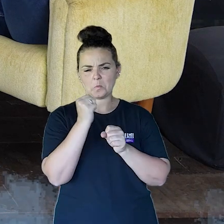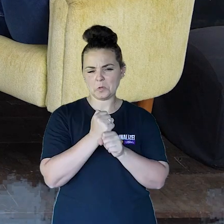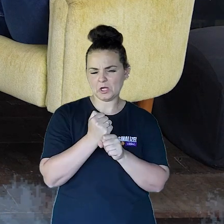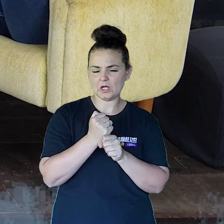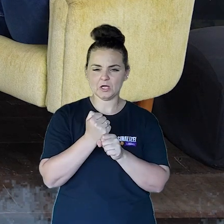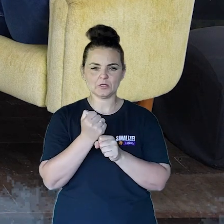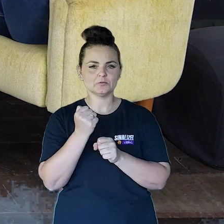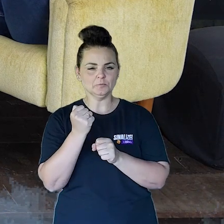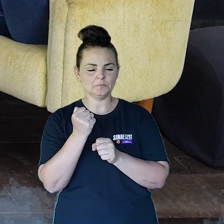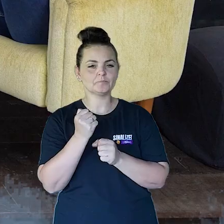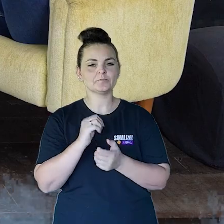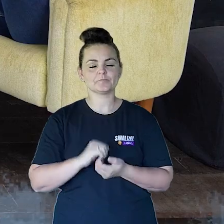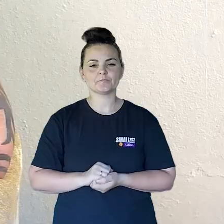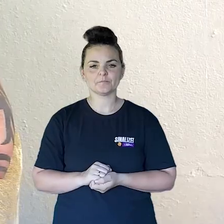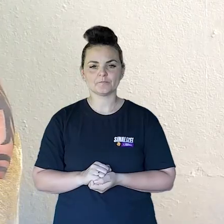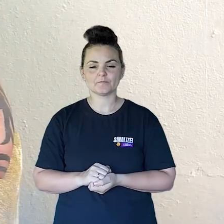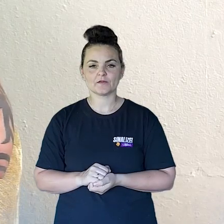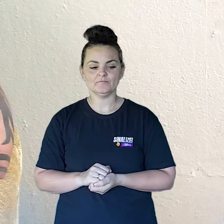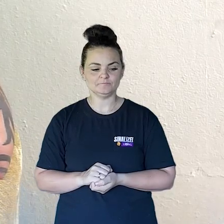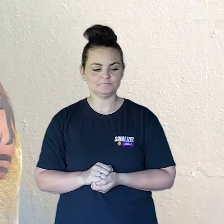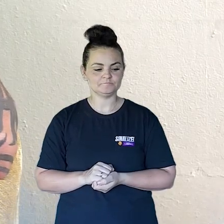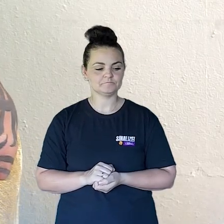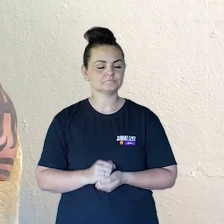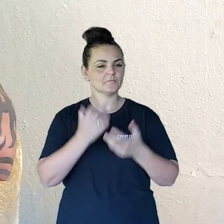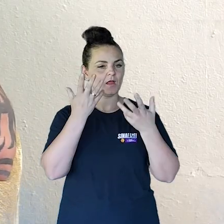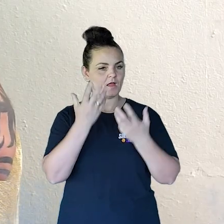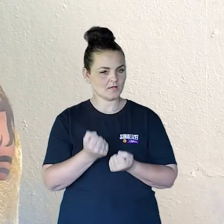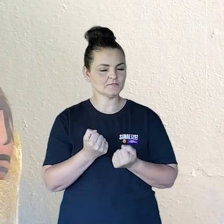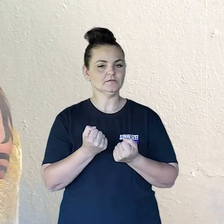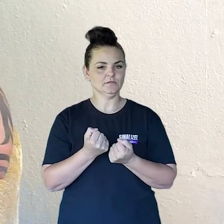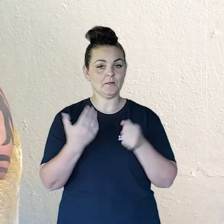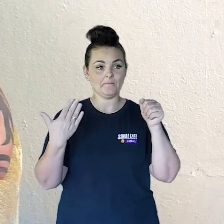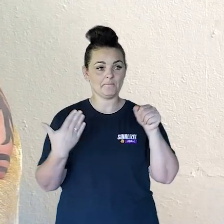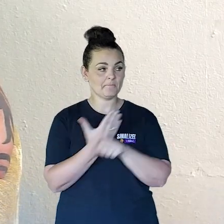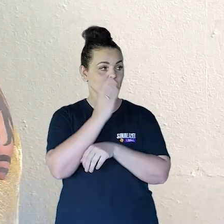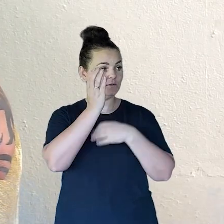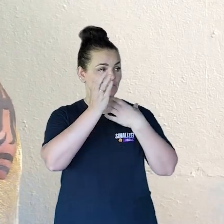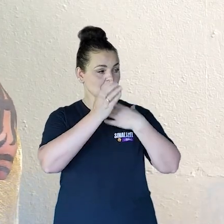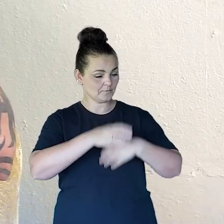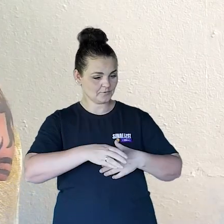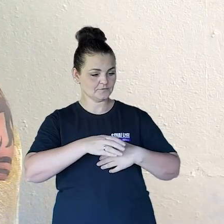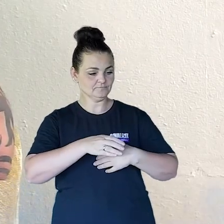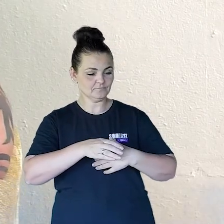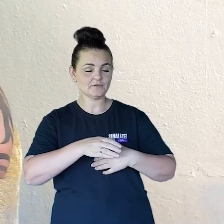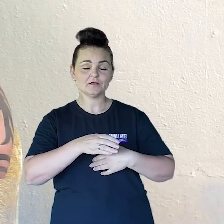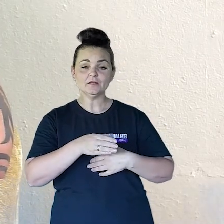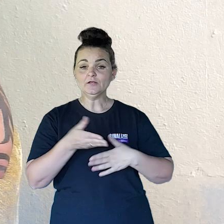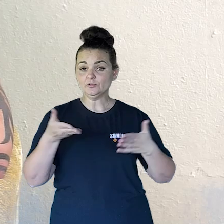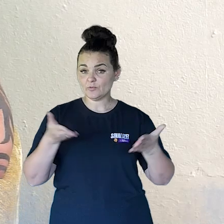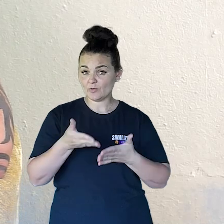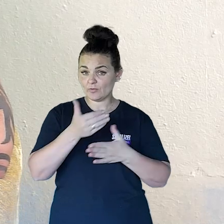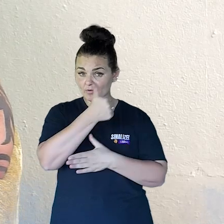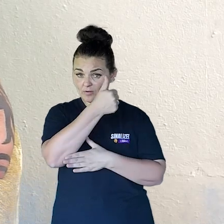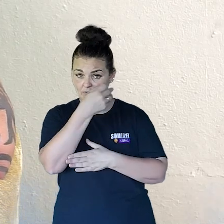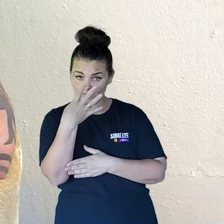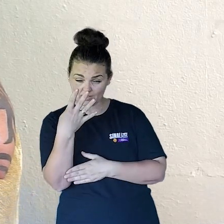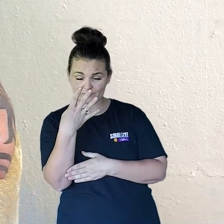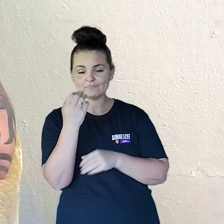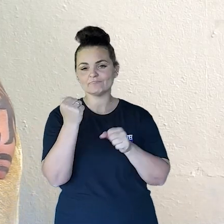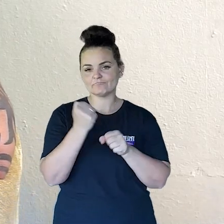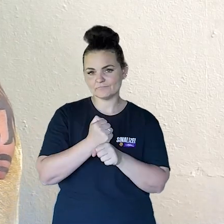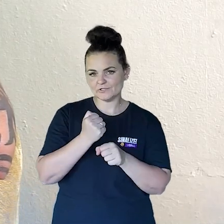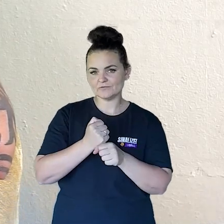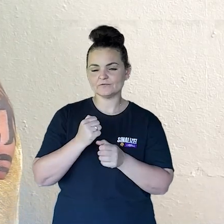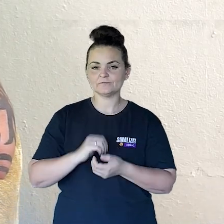pouquinho afinco. Deu certo, passei no concurso aqui em Santa Catarina, vim para cá, estou aqui há 14 anos. E